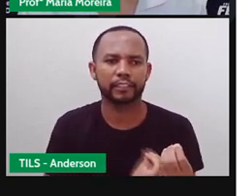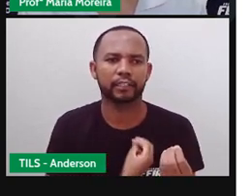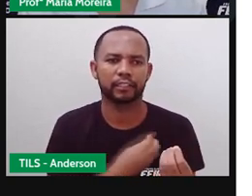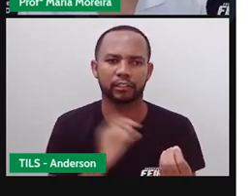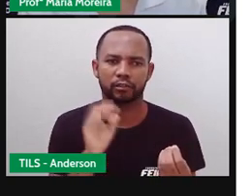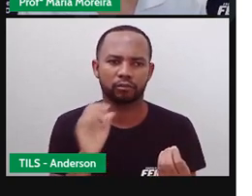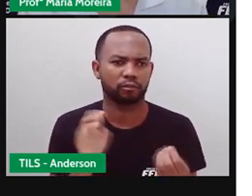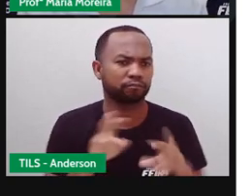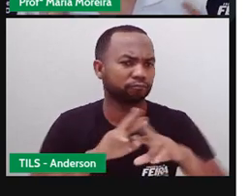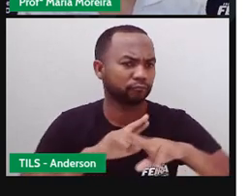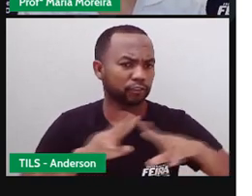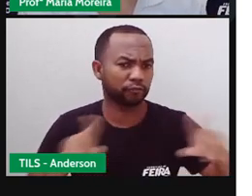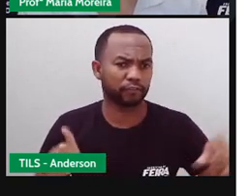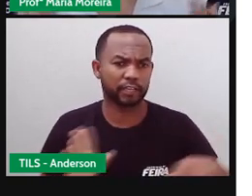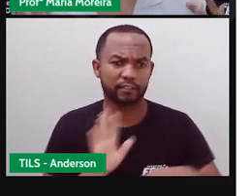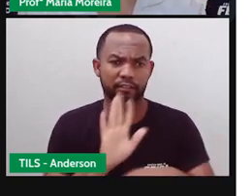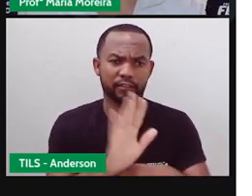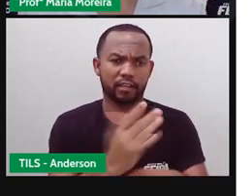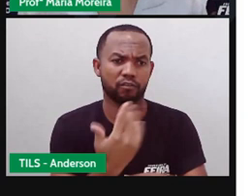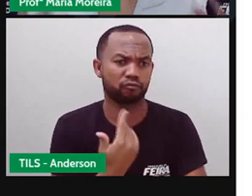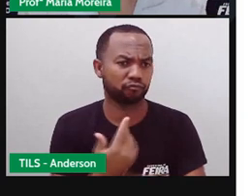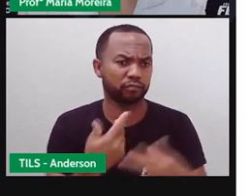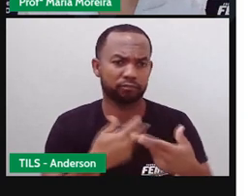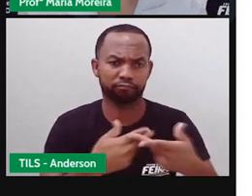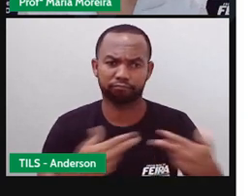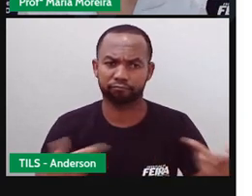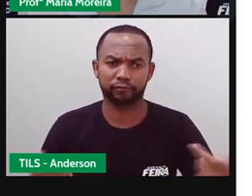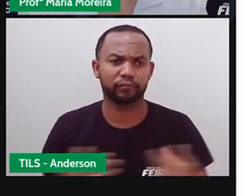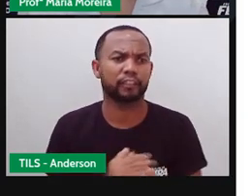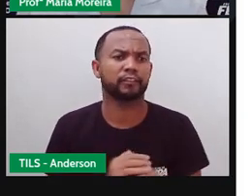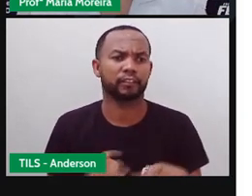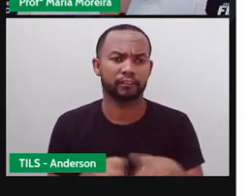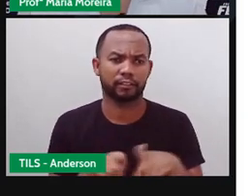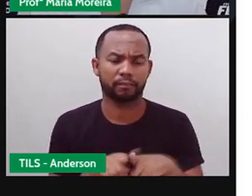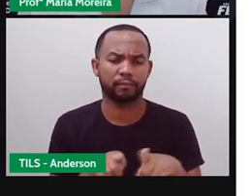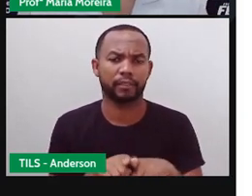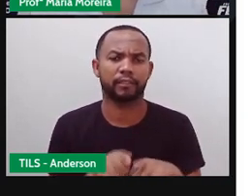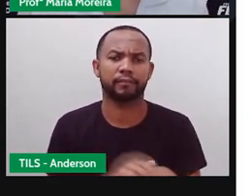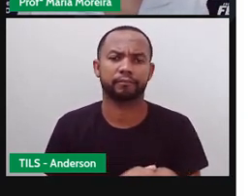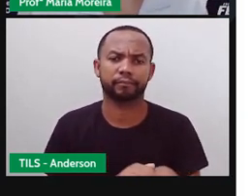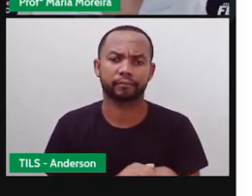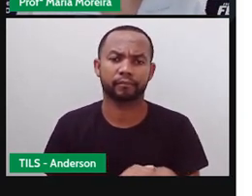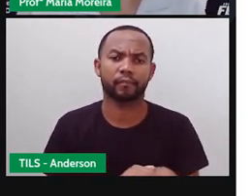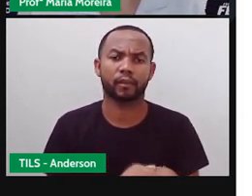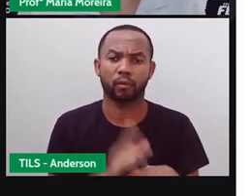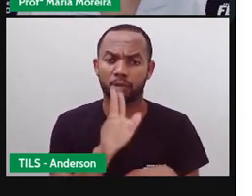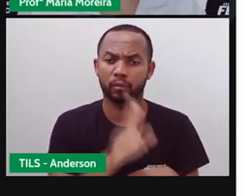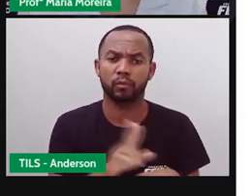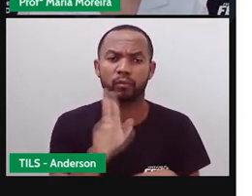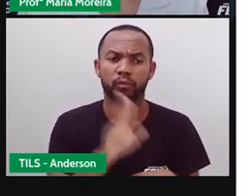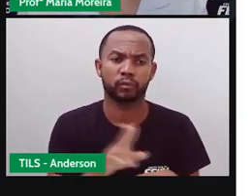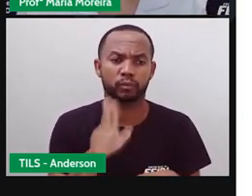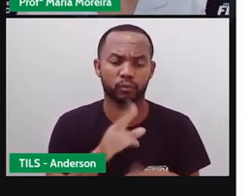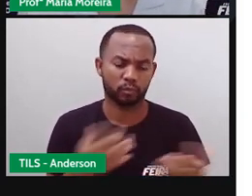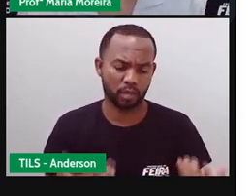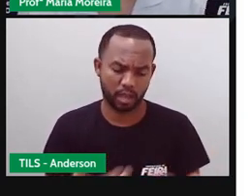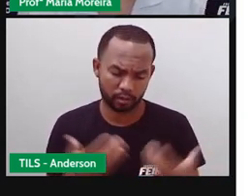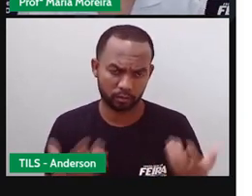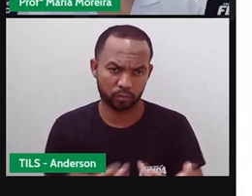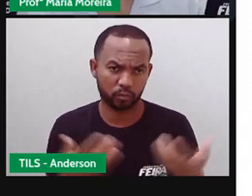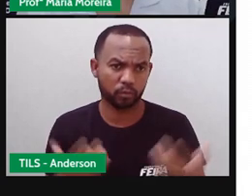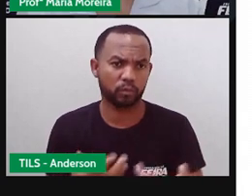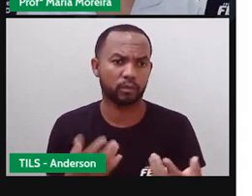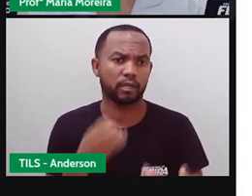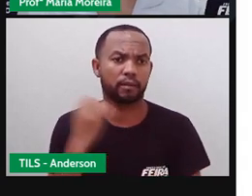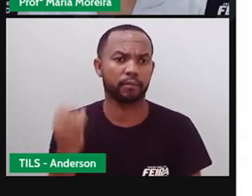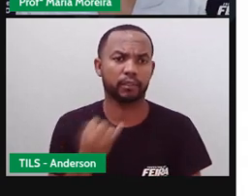essa não existe o que várias e várias e várias outras funções atrelada sair agricultura o nosso grande